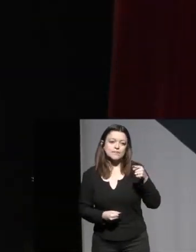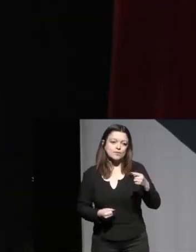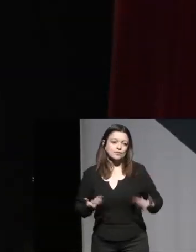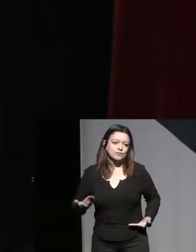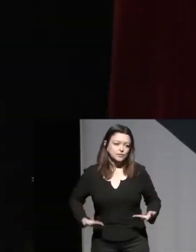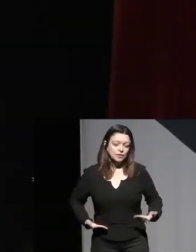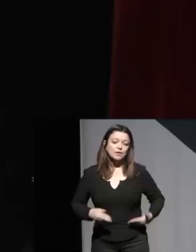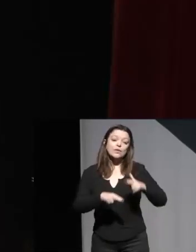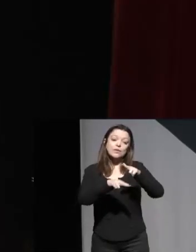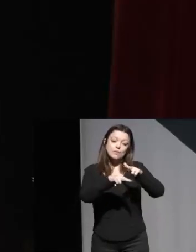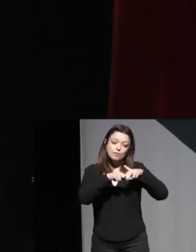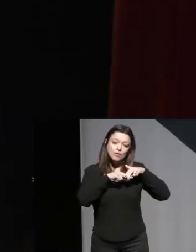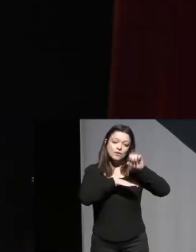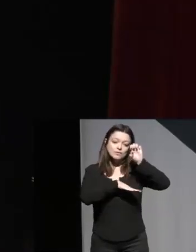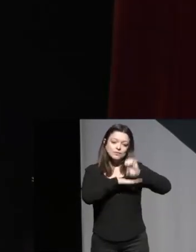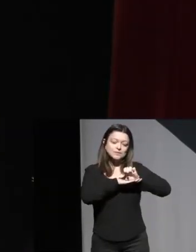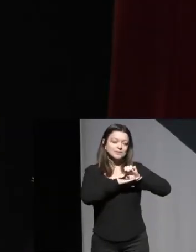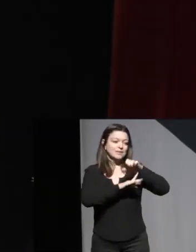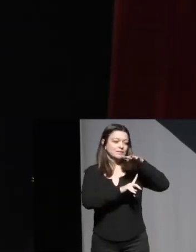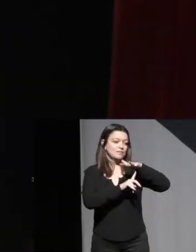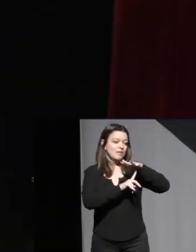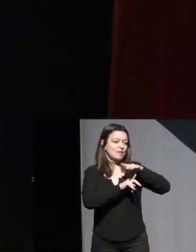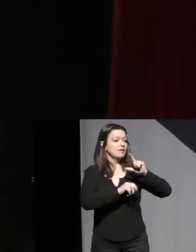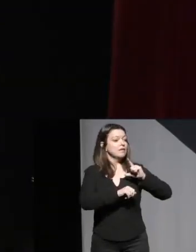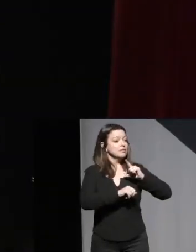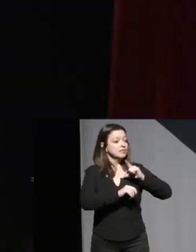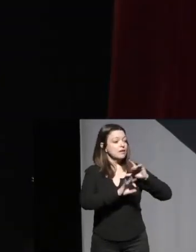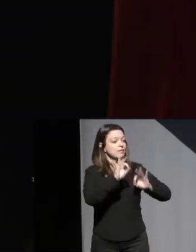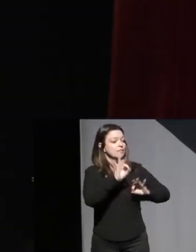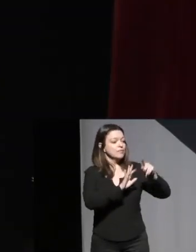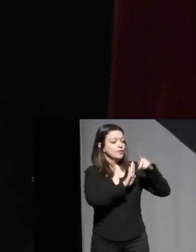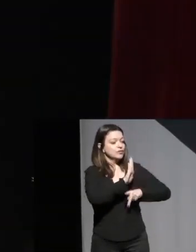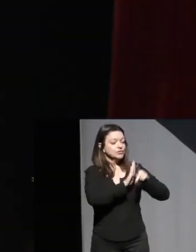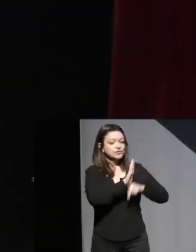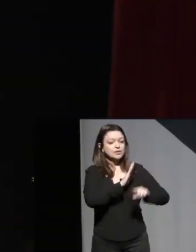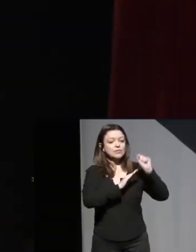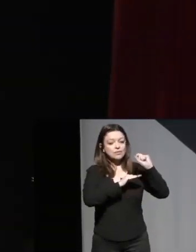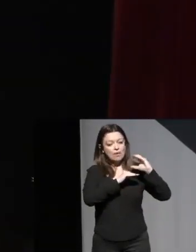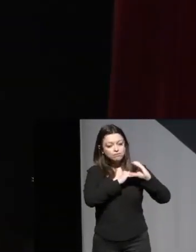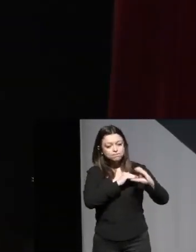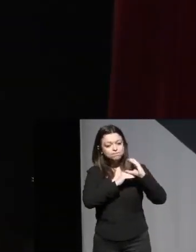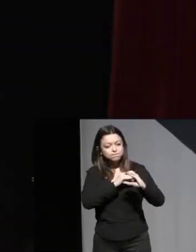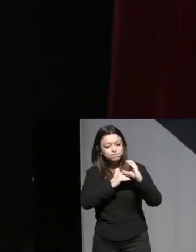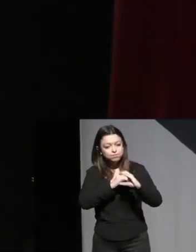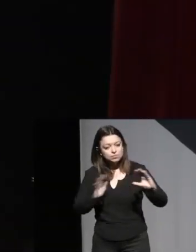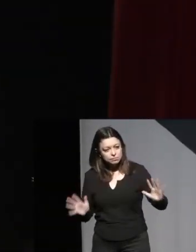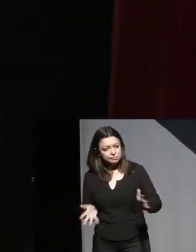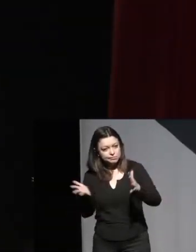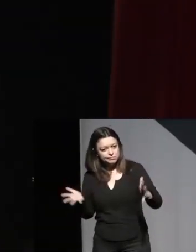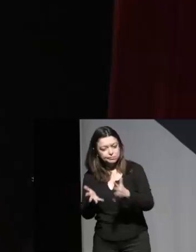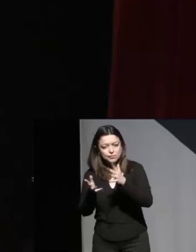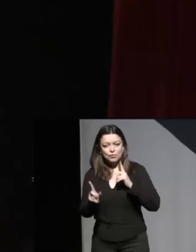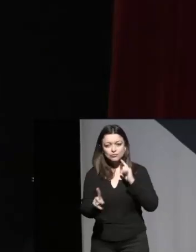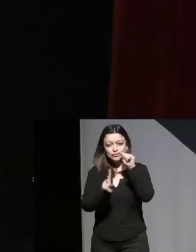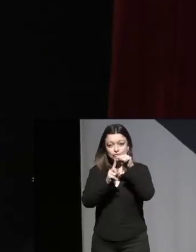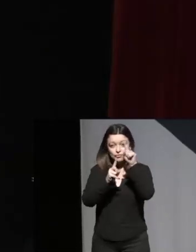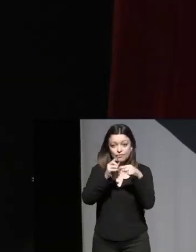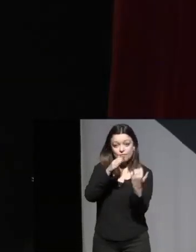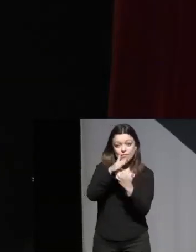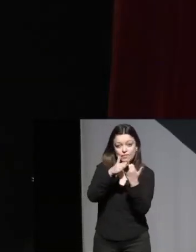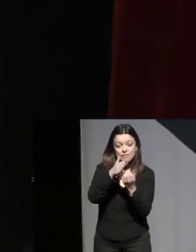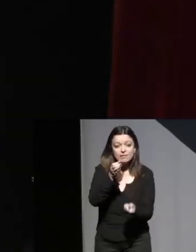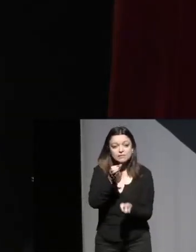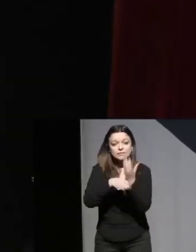de subvenção do Estado do Paraná, assim como todos os estados têm os seus programas de subvenção. E nesse caso